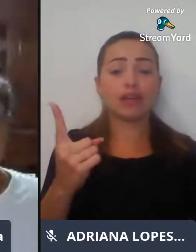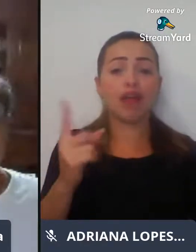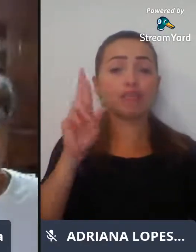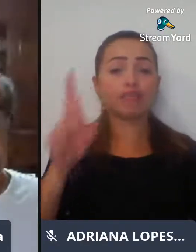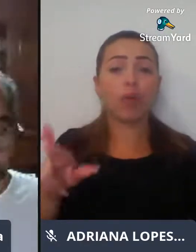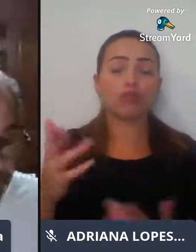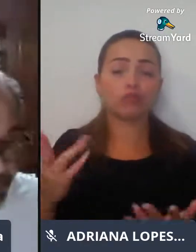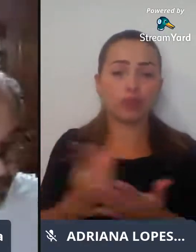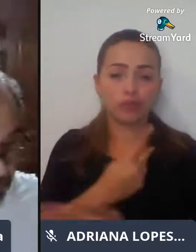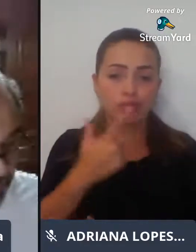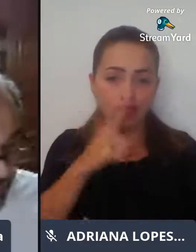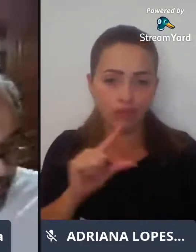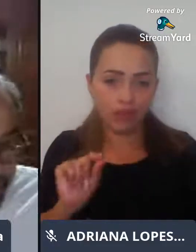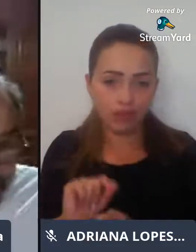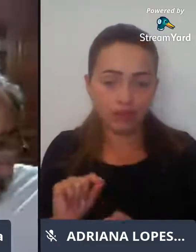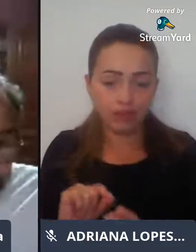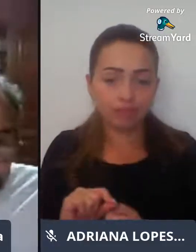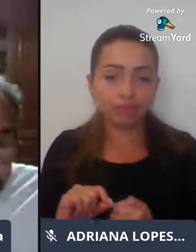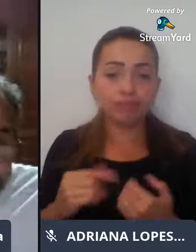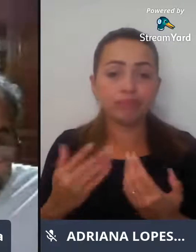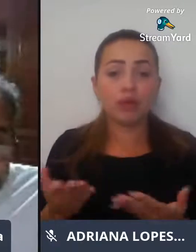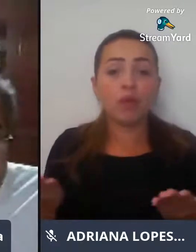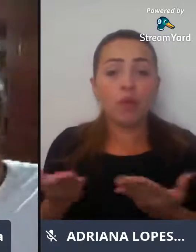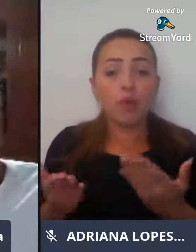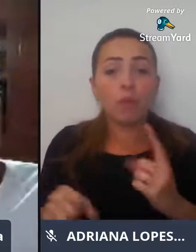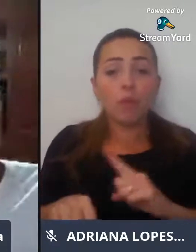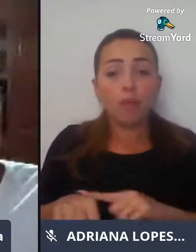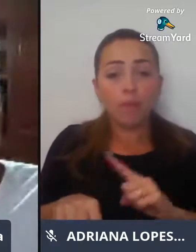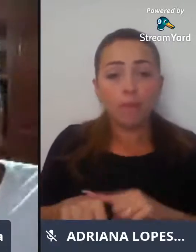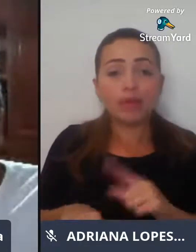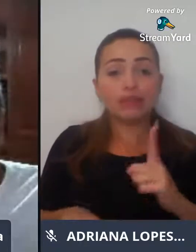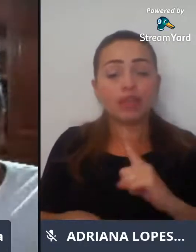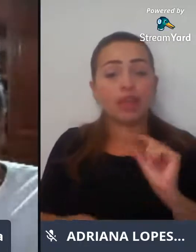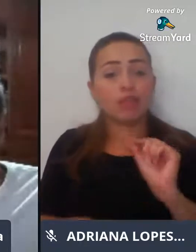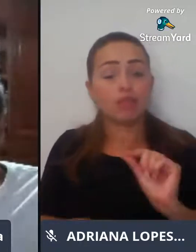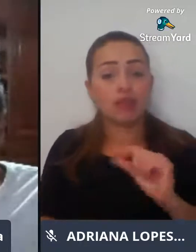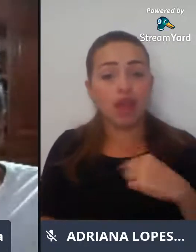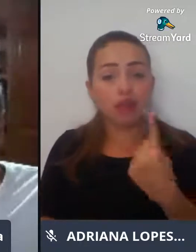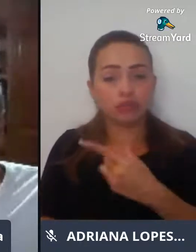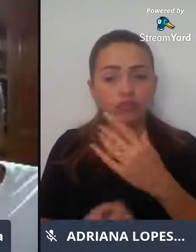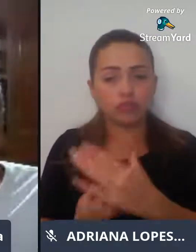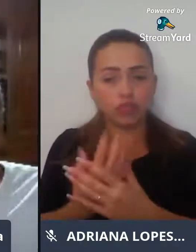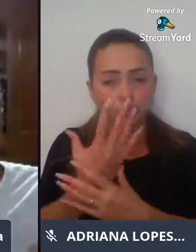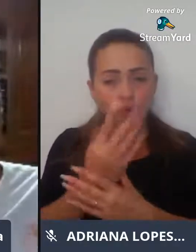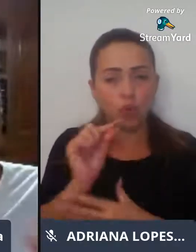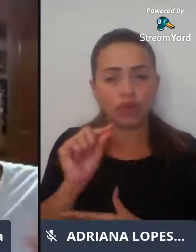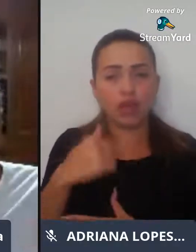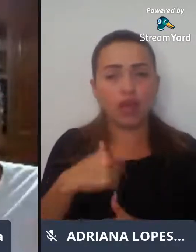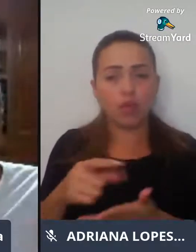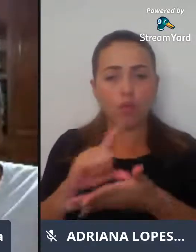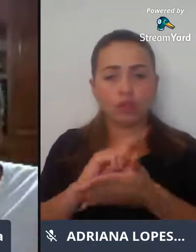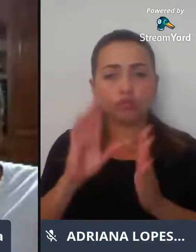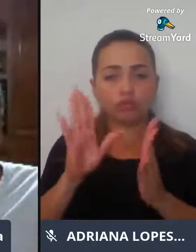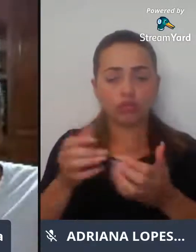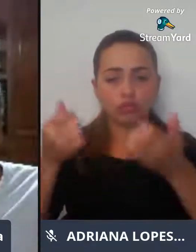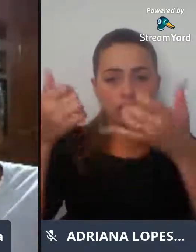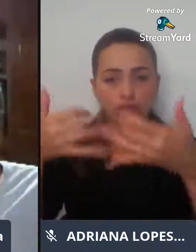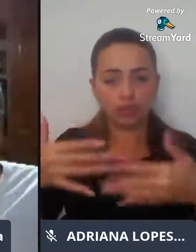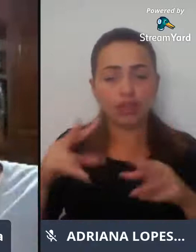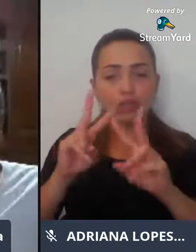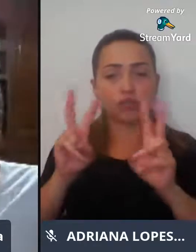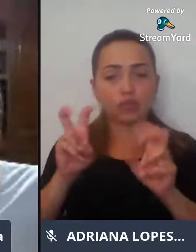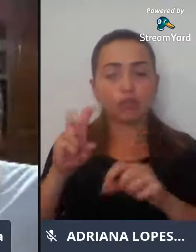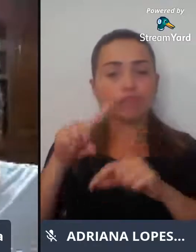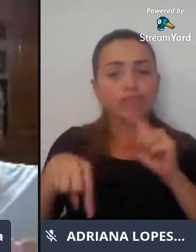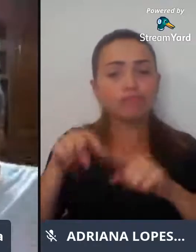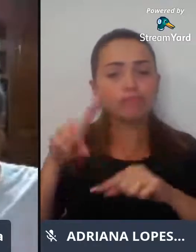Então, neste momento, a gente tem, e a gente criou algo que eu já coloquei para vocês sobre o Festival de Vídeos,